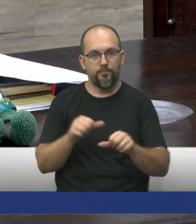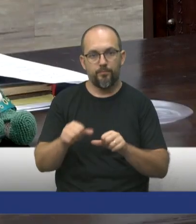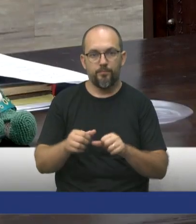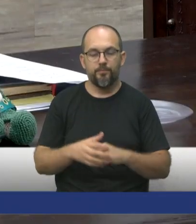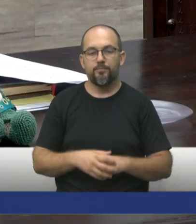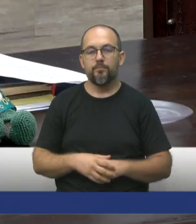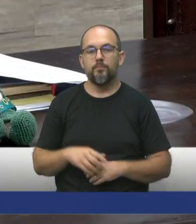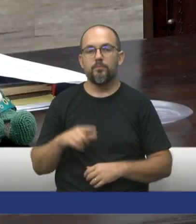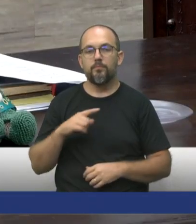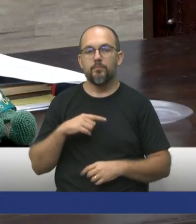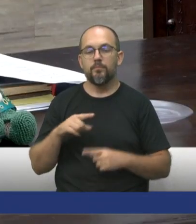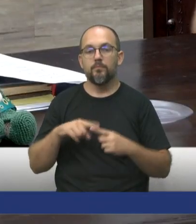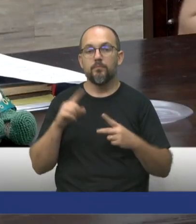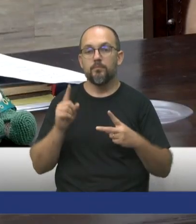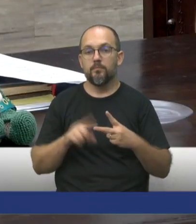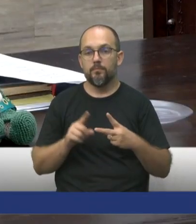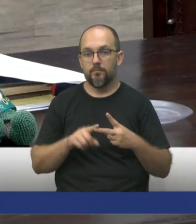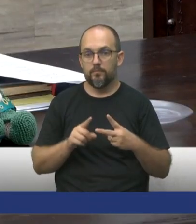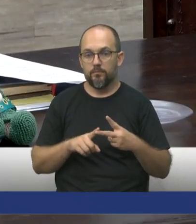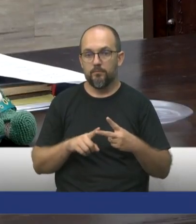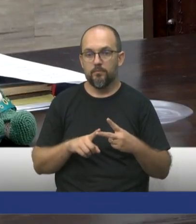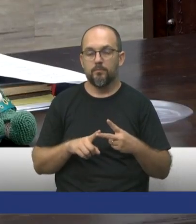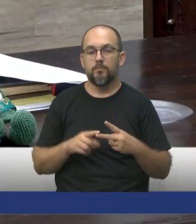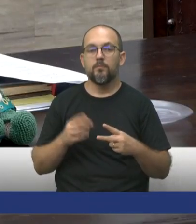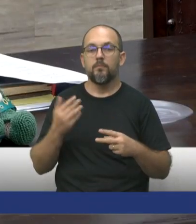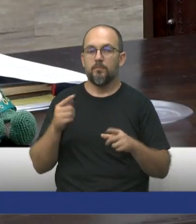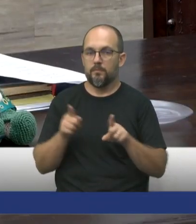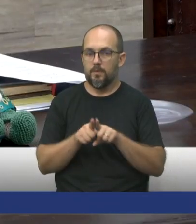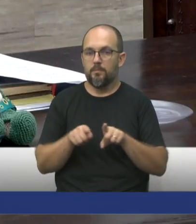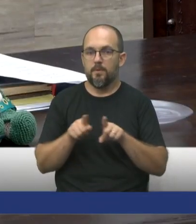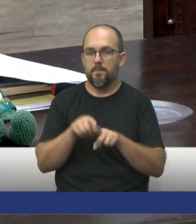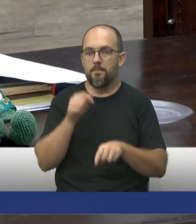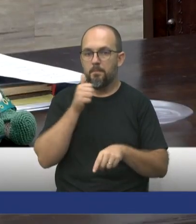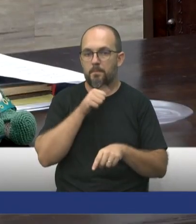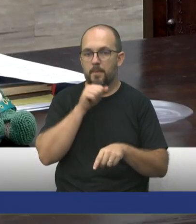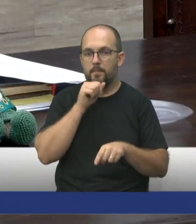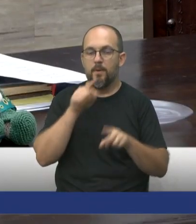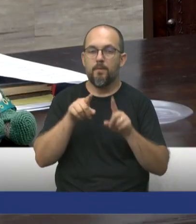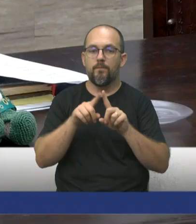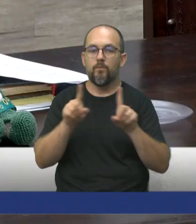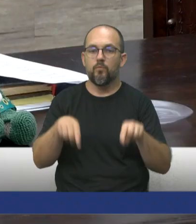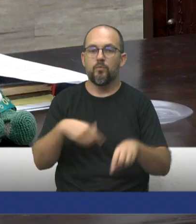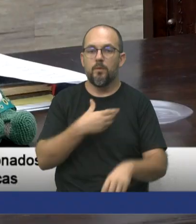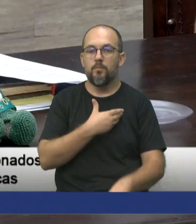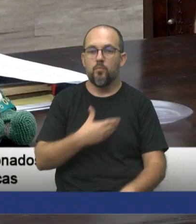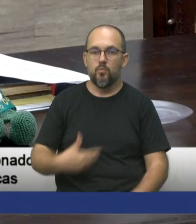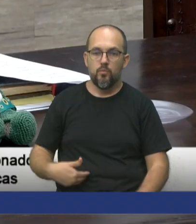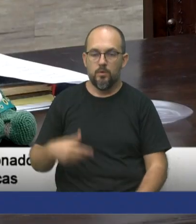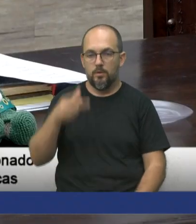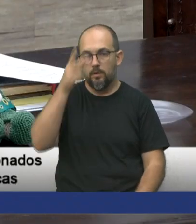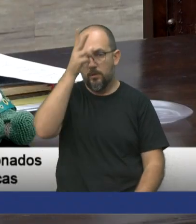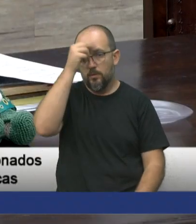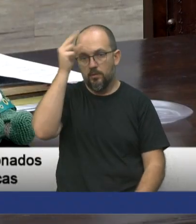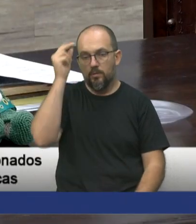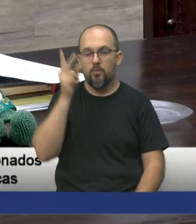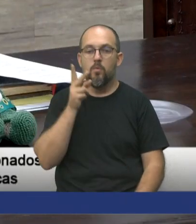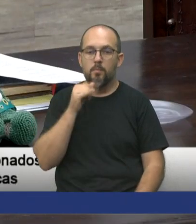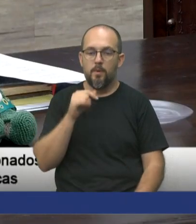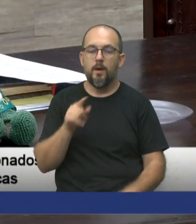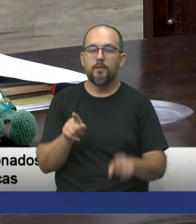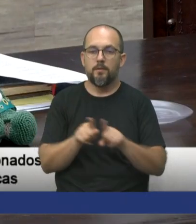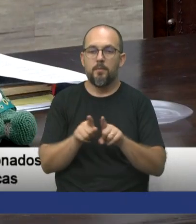nós temos um segundo caso, onde você tinha também a mãe servidora pública municipal, o pai também,